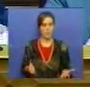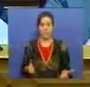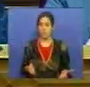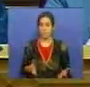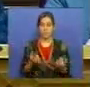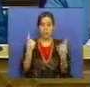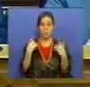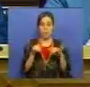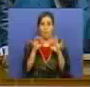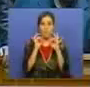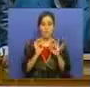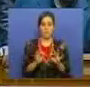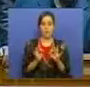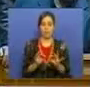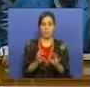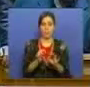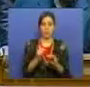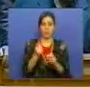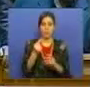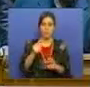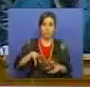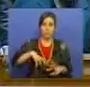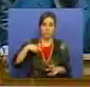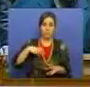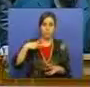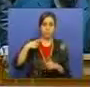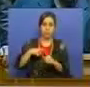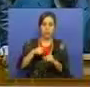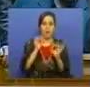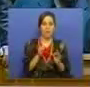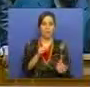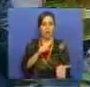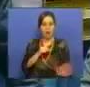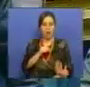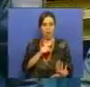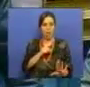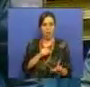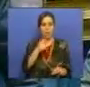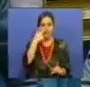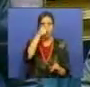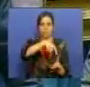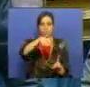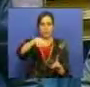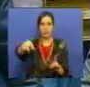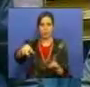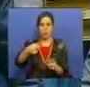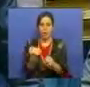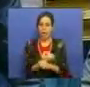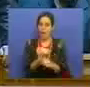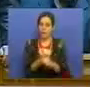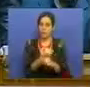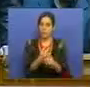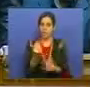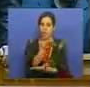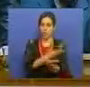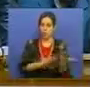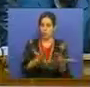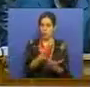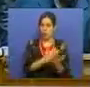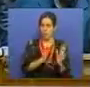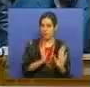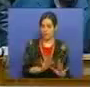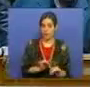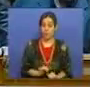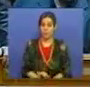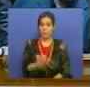não ser o favorecimento de monopólios e o desfavorecimento dos contribuintes e da atividade económica.